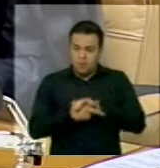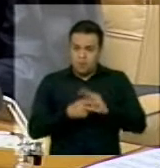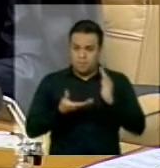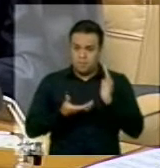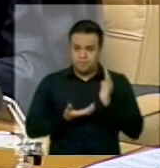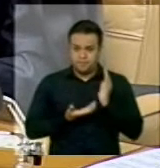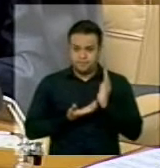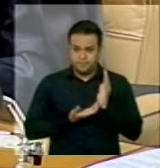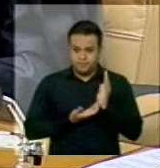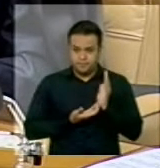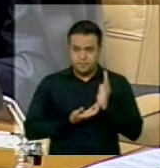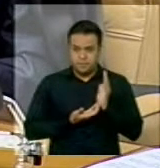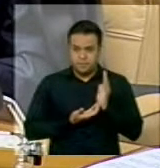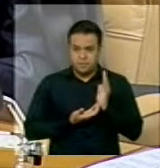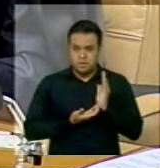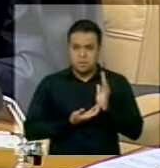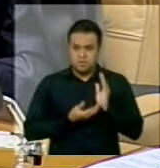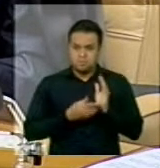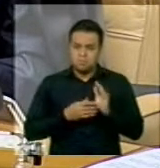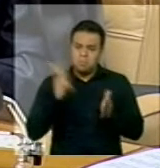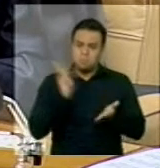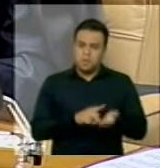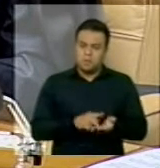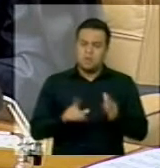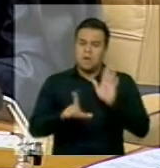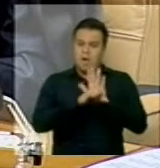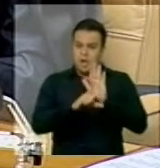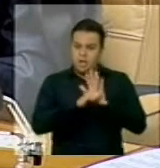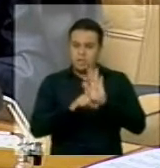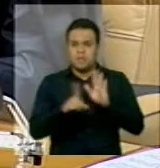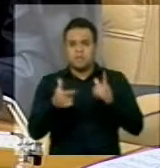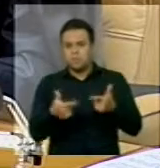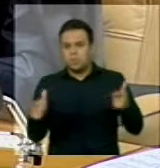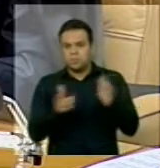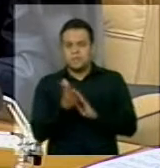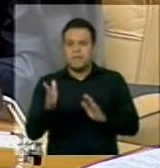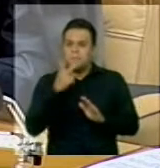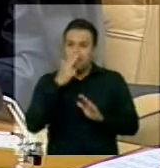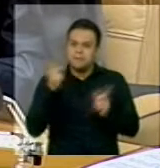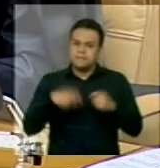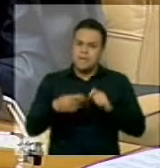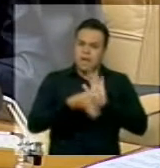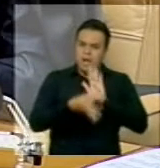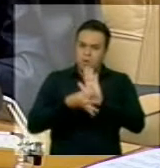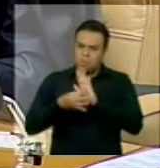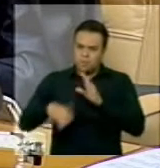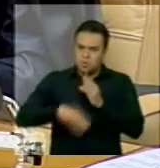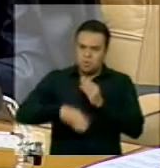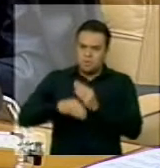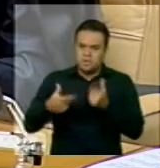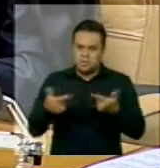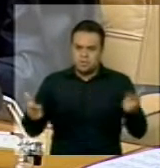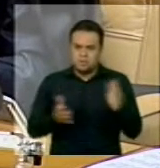que sustentou que a lei arguída não abre margem para regularização em favor de terceiros de áreas ocupadas